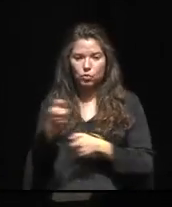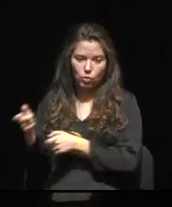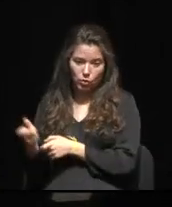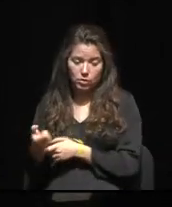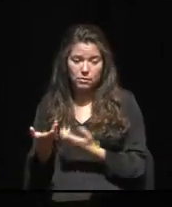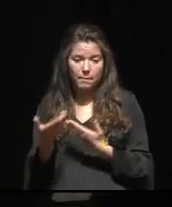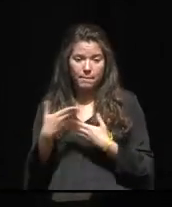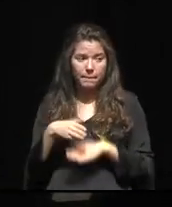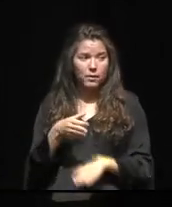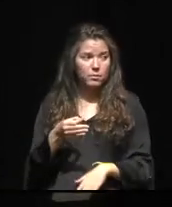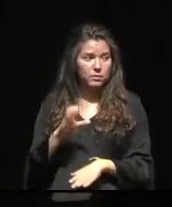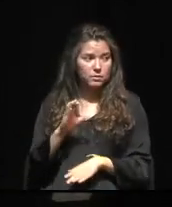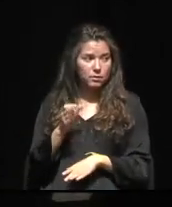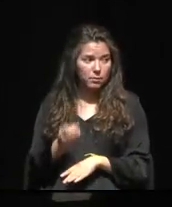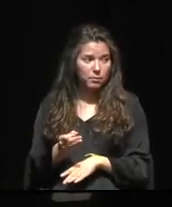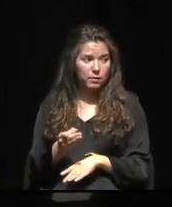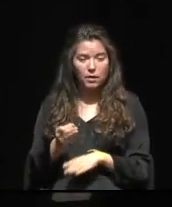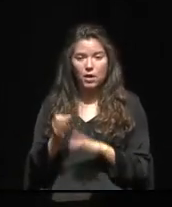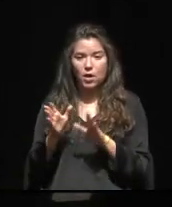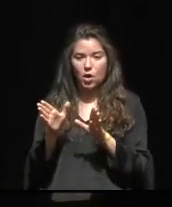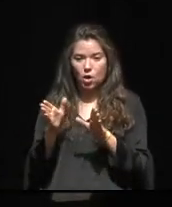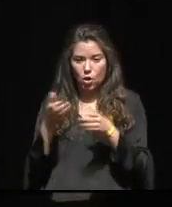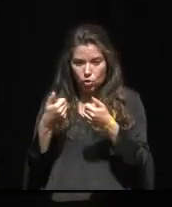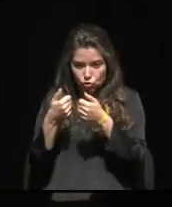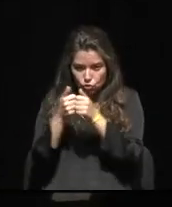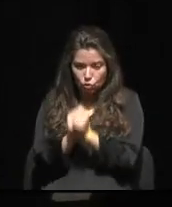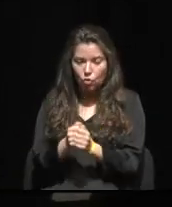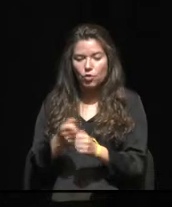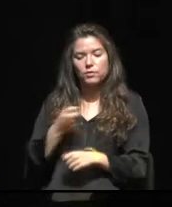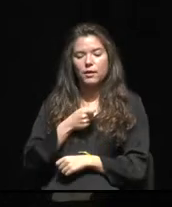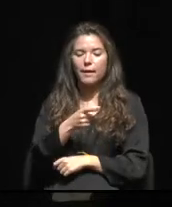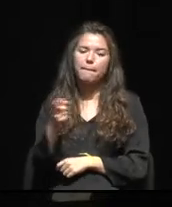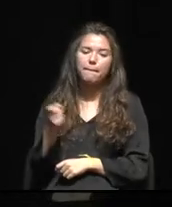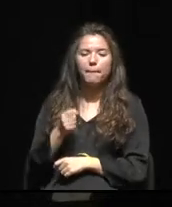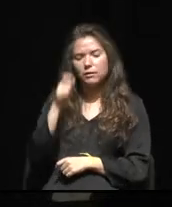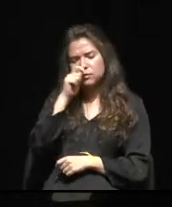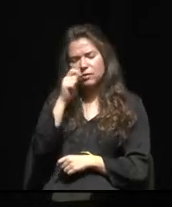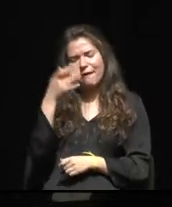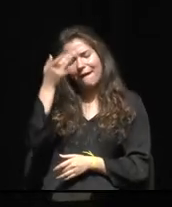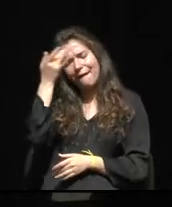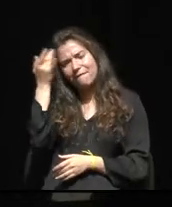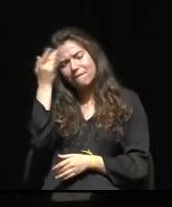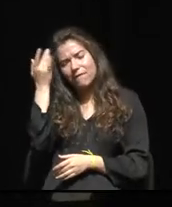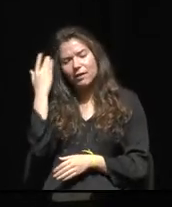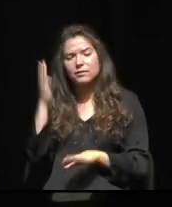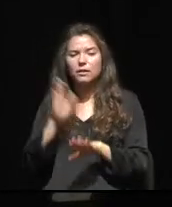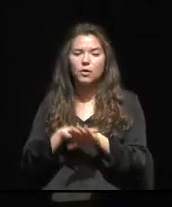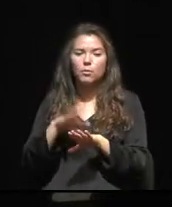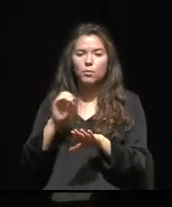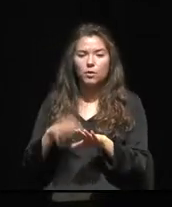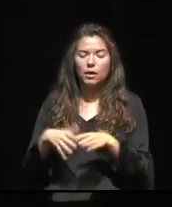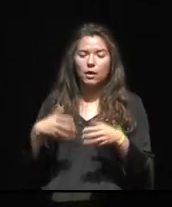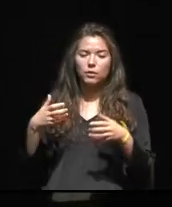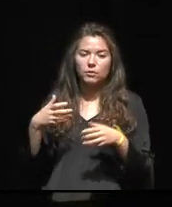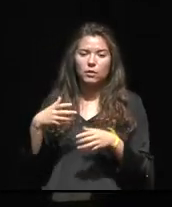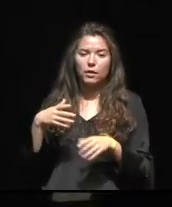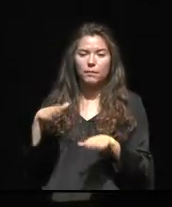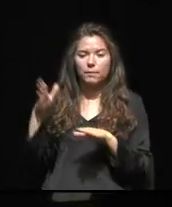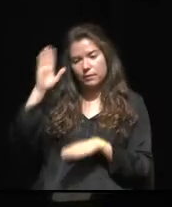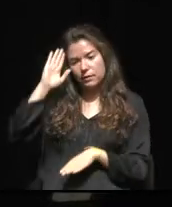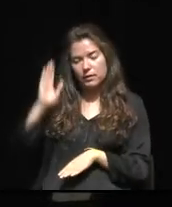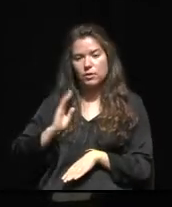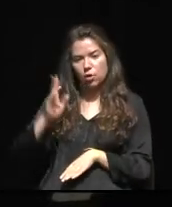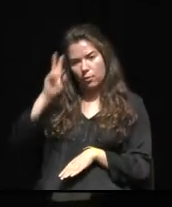PCP que omite que a paz na Ucrânia é facilmente alcançável através das retiradas tropas russas do